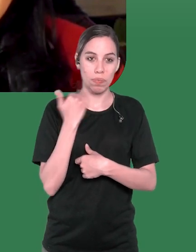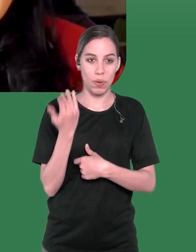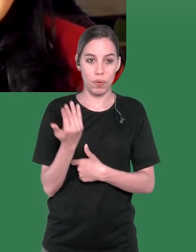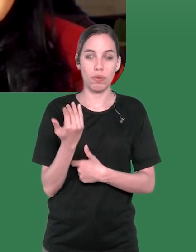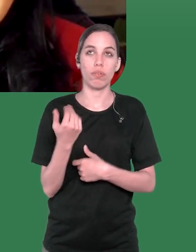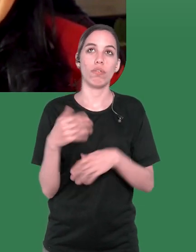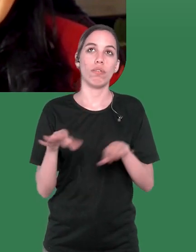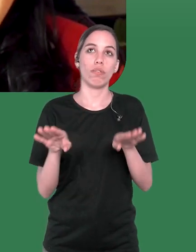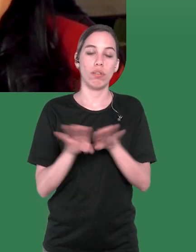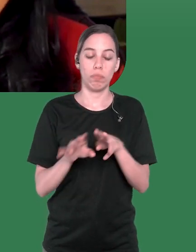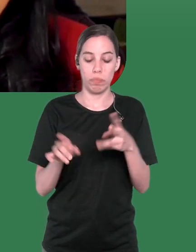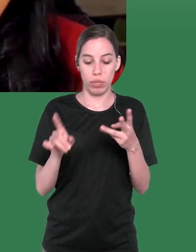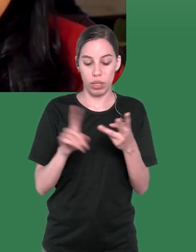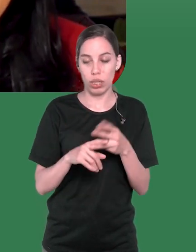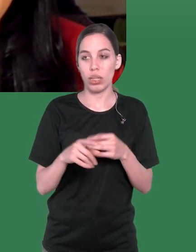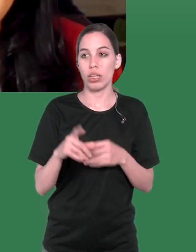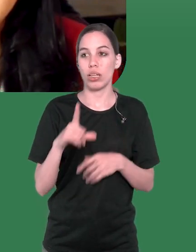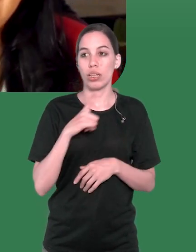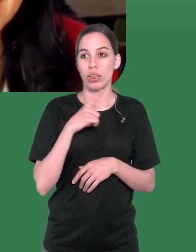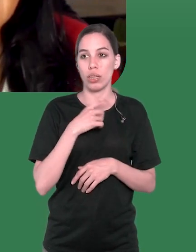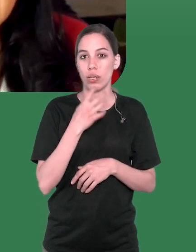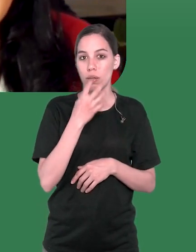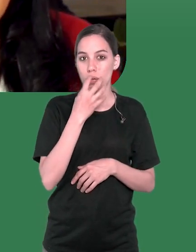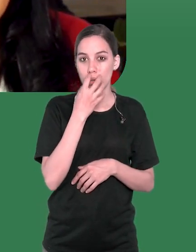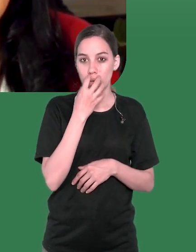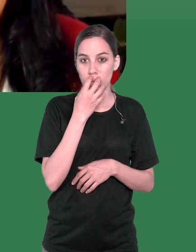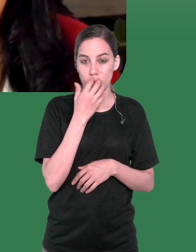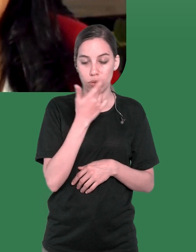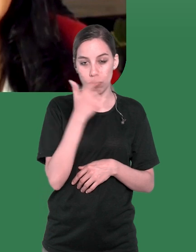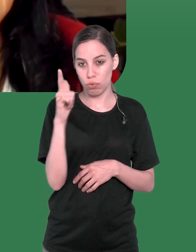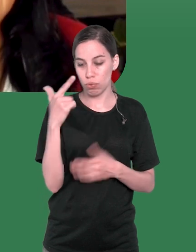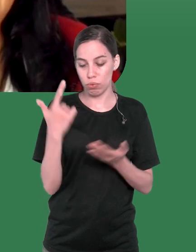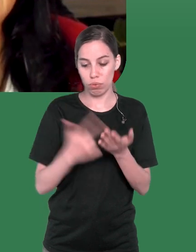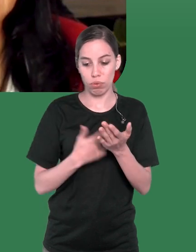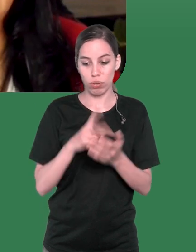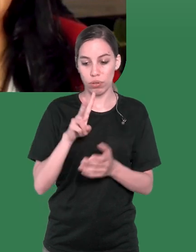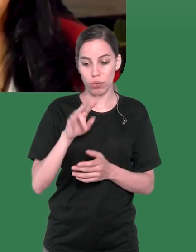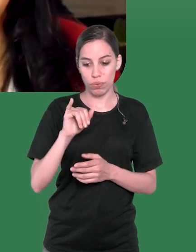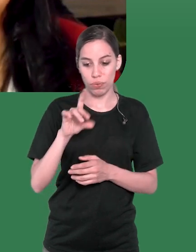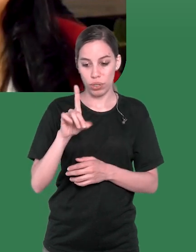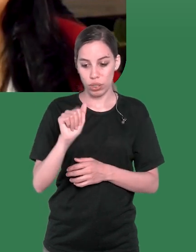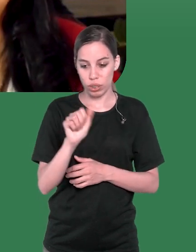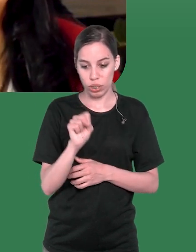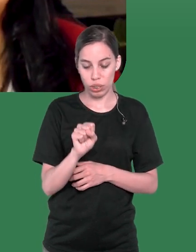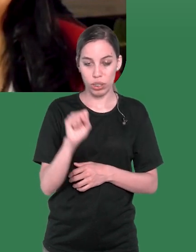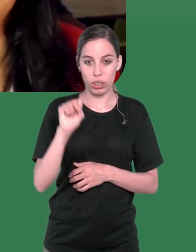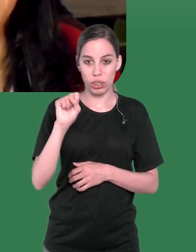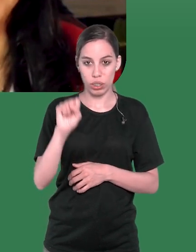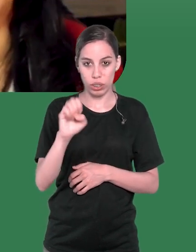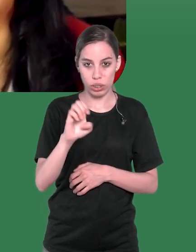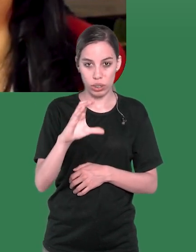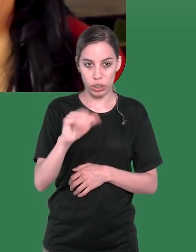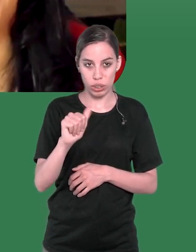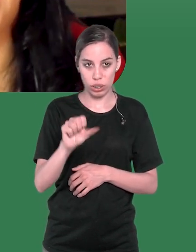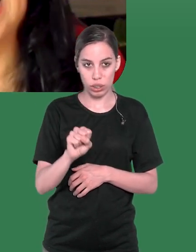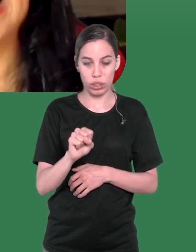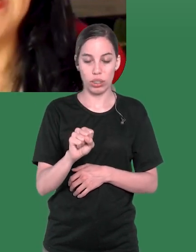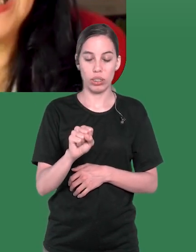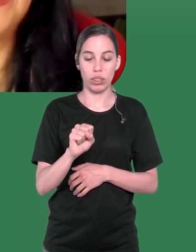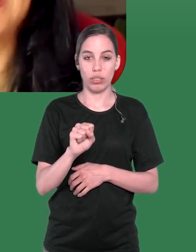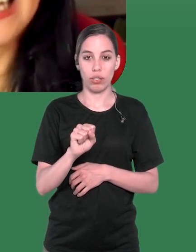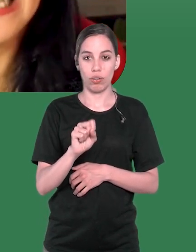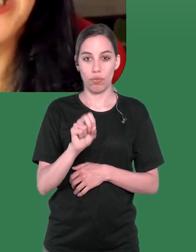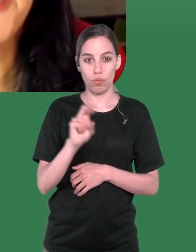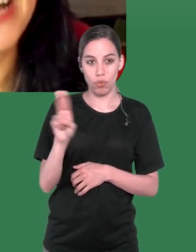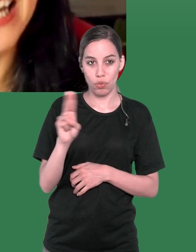Vidas Secas, né, que é a personagem canina brasileira, sim, mais canônica,